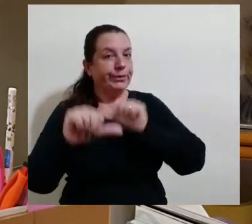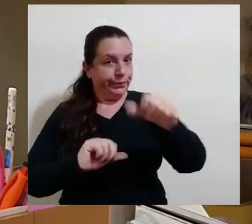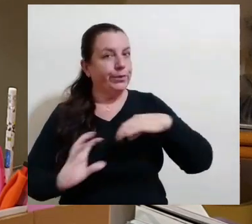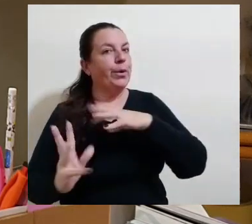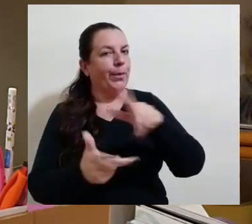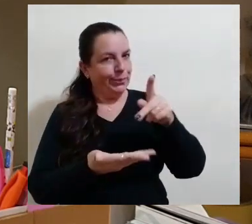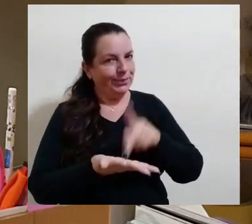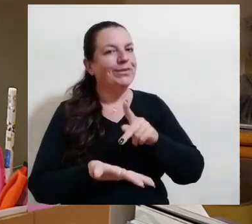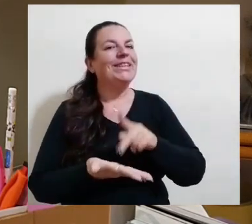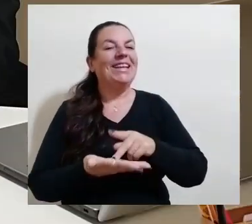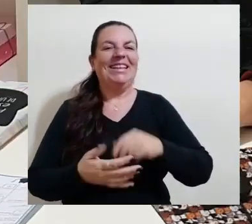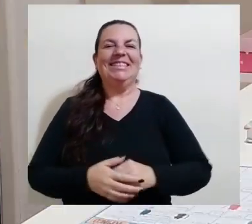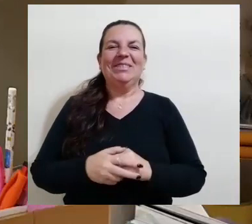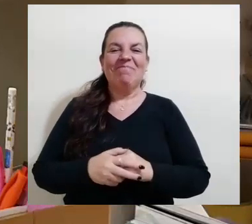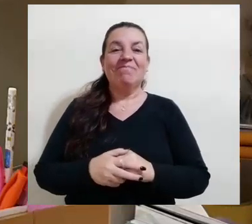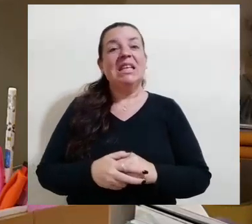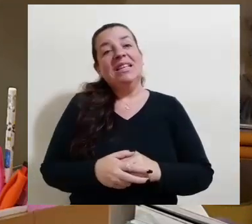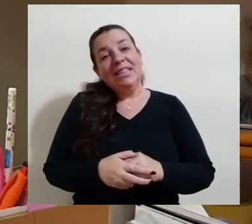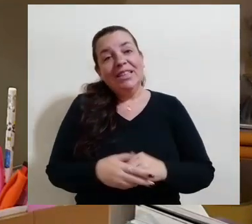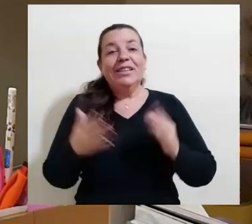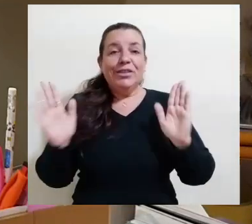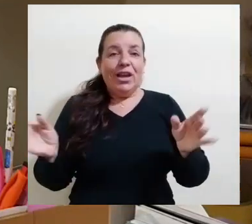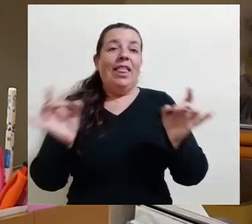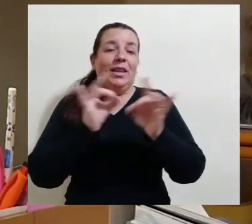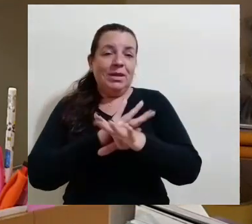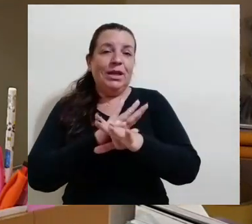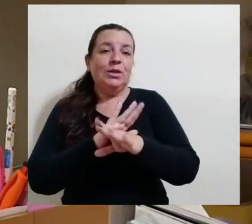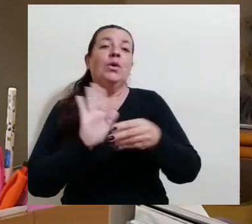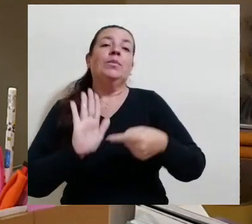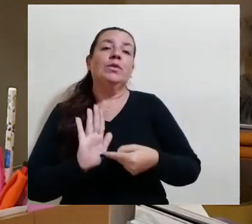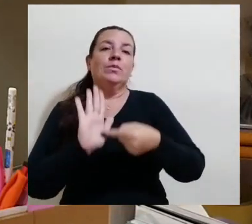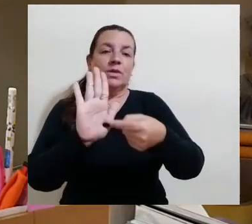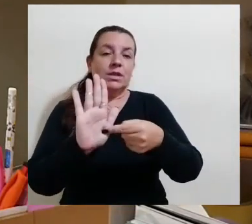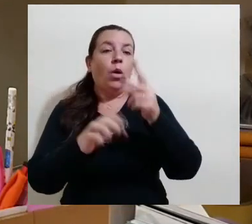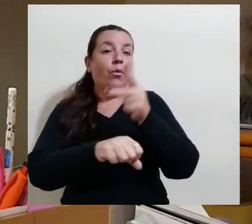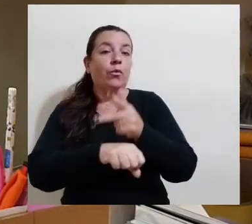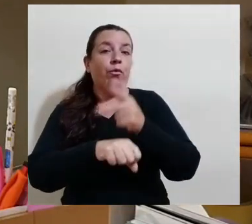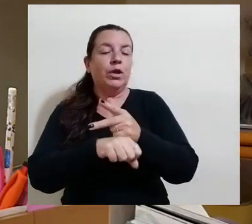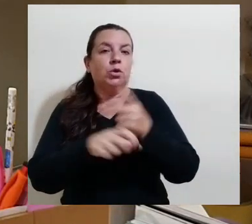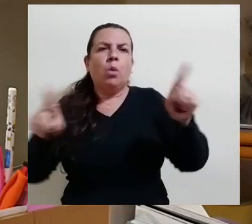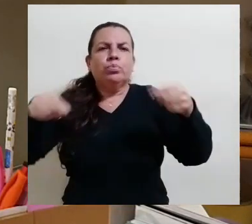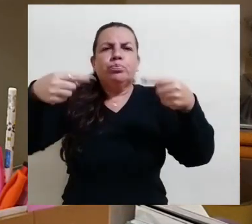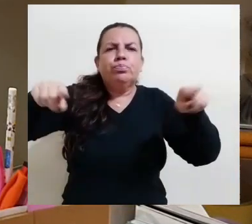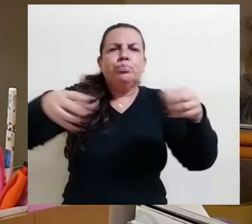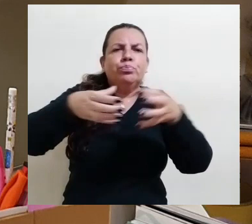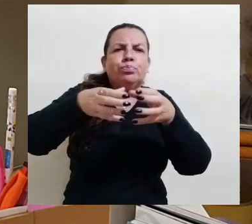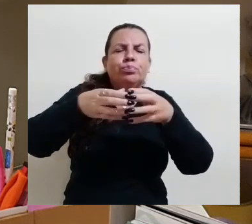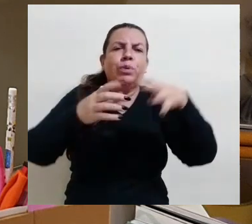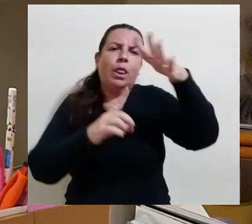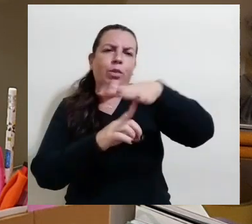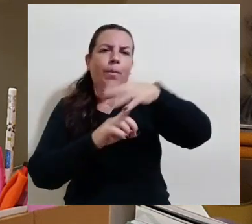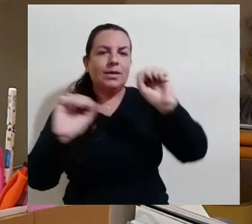transformam o mundo a gente vive encerrando o nosso jornal e vou deixar um vídeo com você o vídeo da orquestra sinfônica